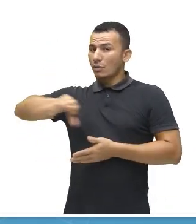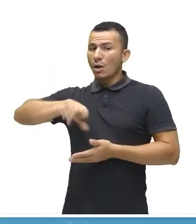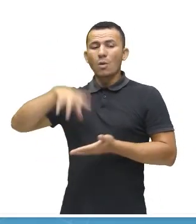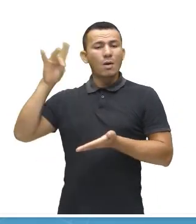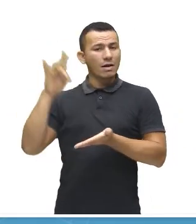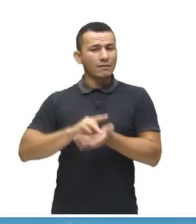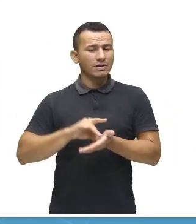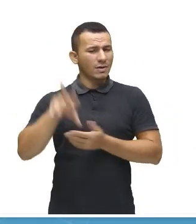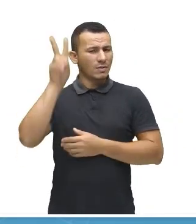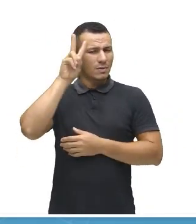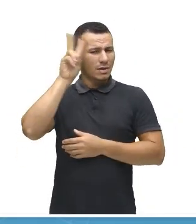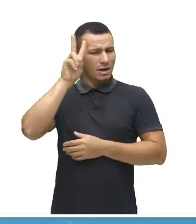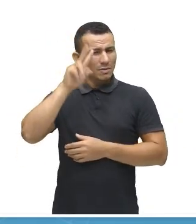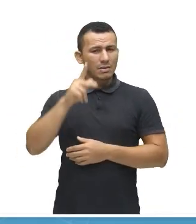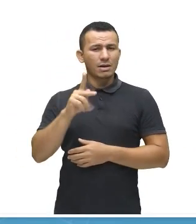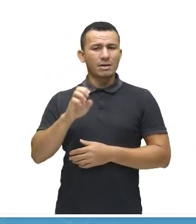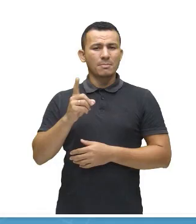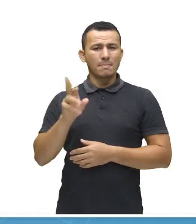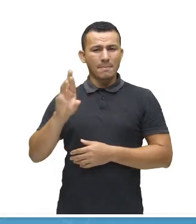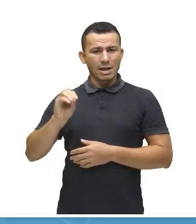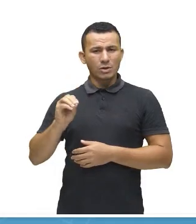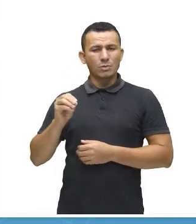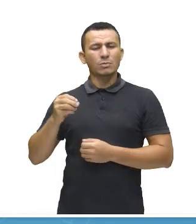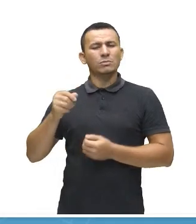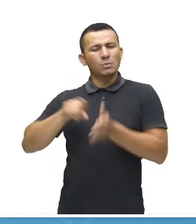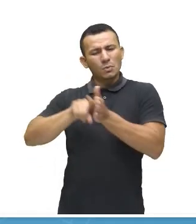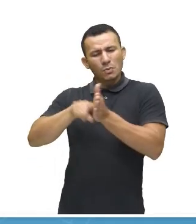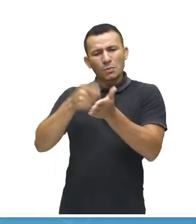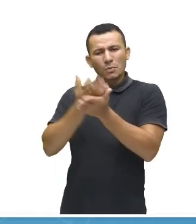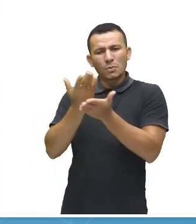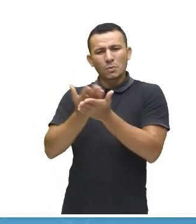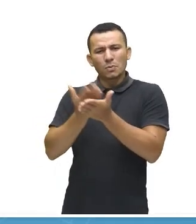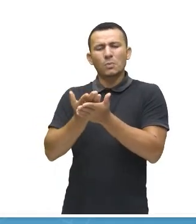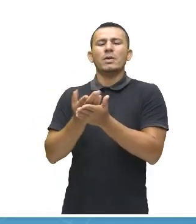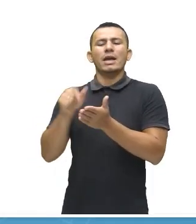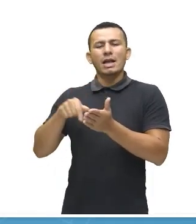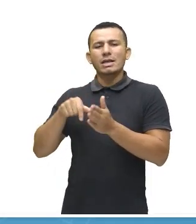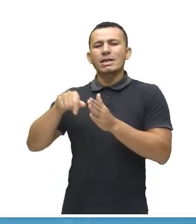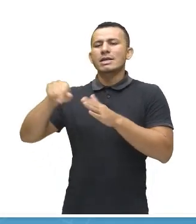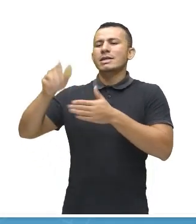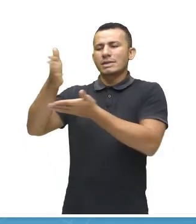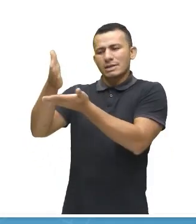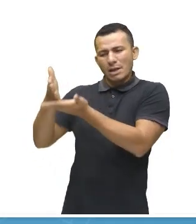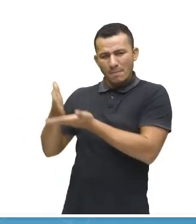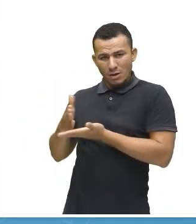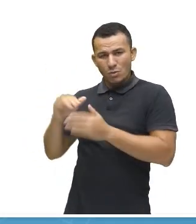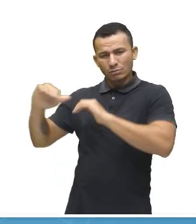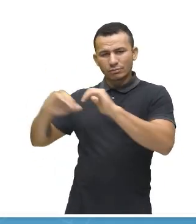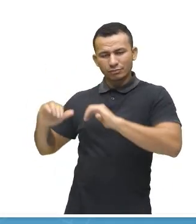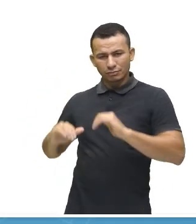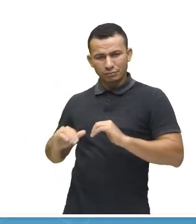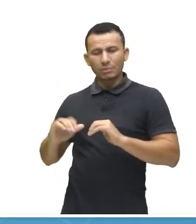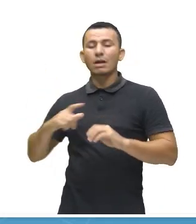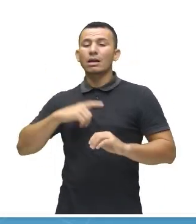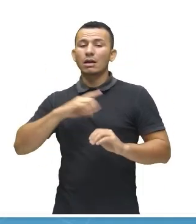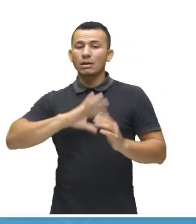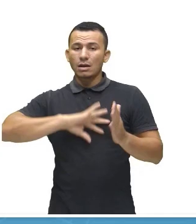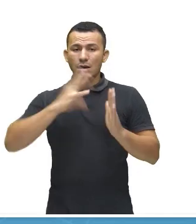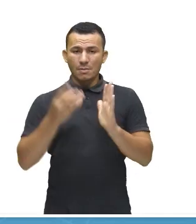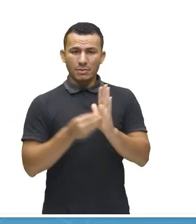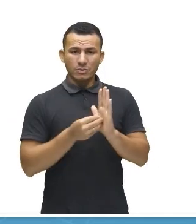pelo geógrafo Pedro Pinchas. Então, eu estou falando da Amazônia, tá?